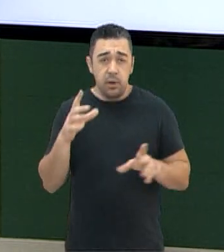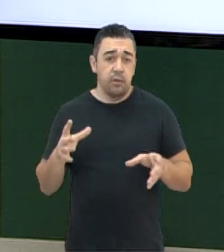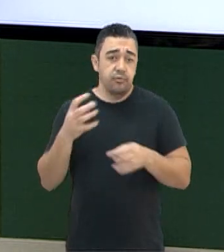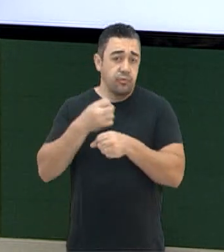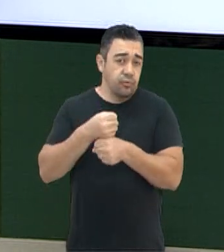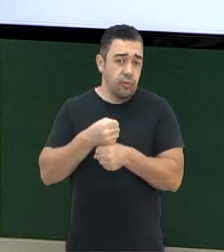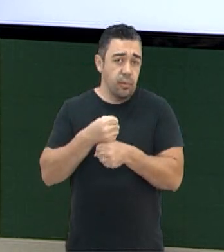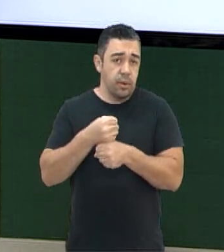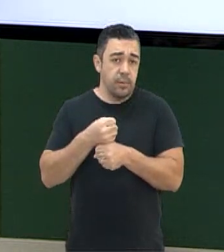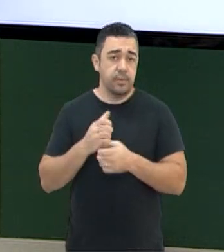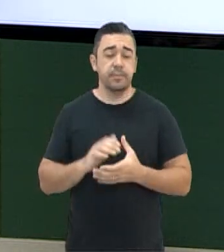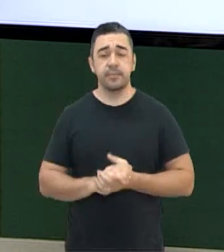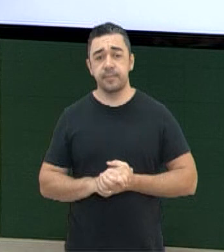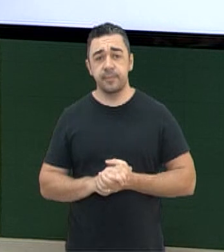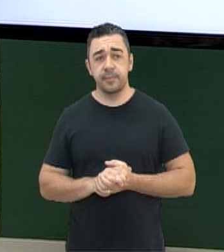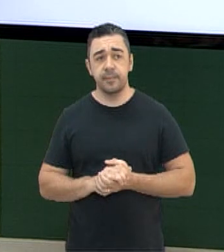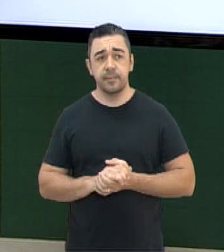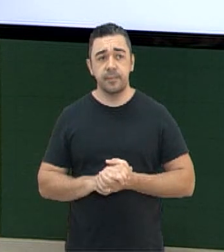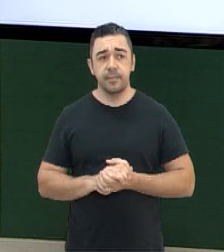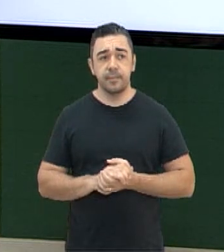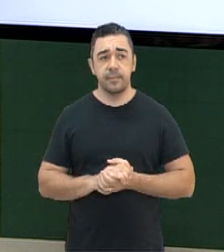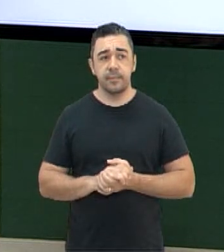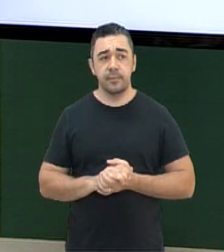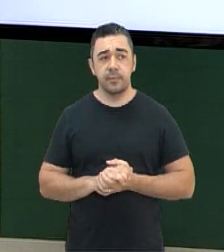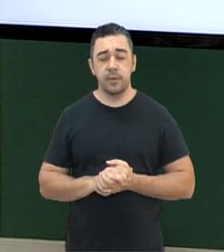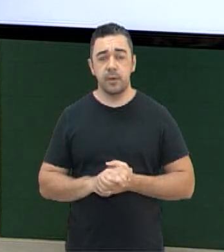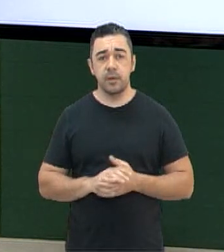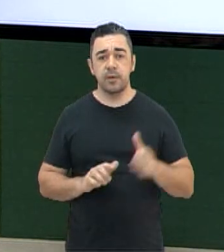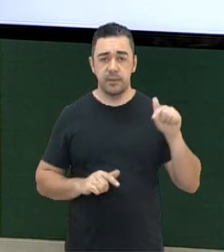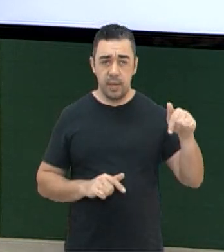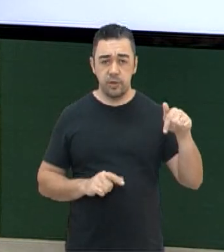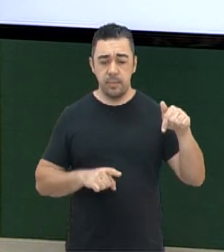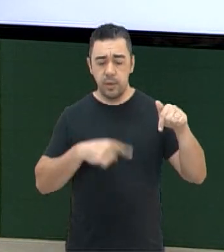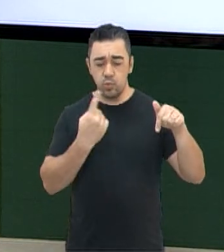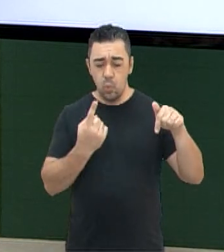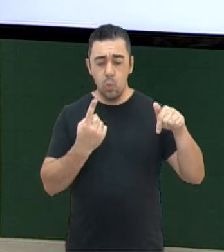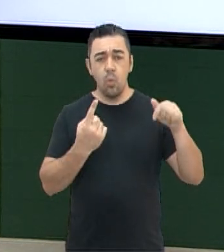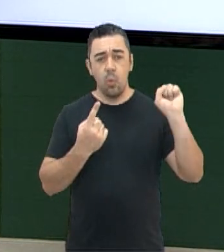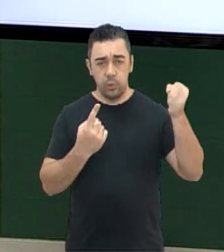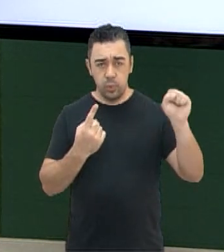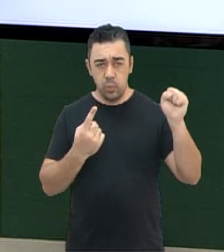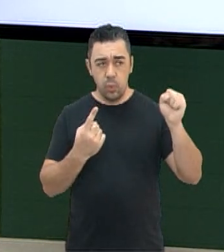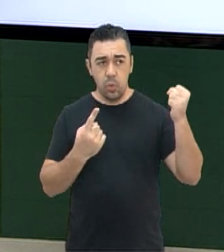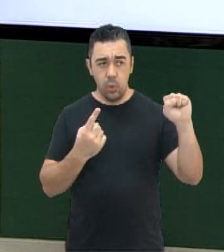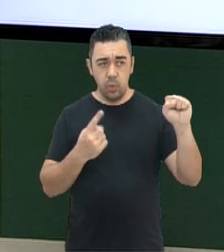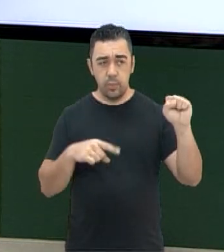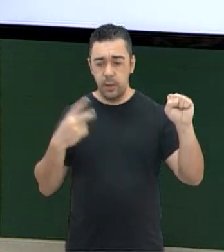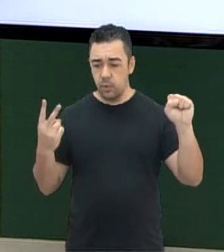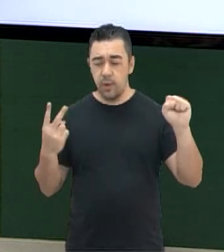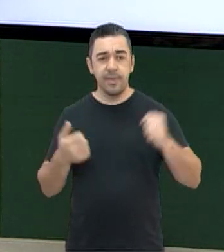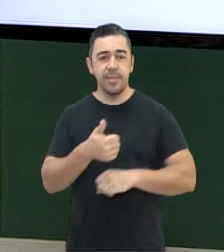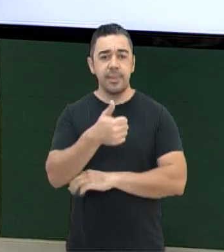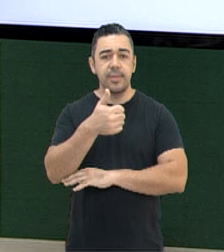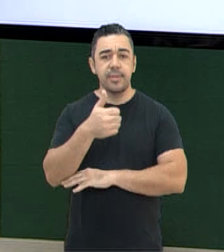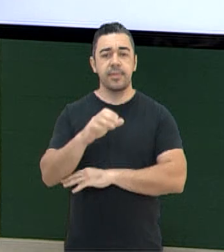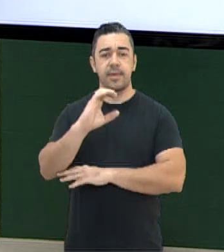parte numérica, né? Não tem nada aqui, mas é o número 1. 7 mais 1, 8. Mais